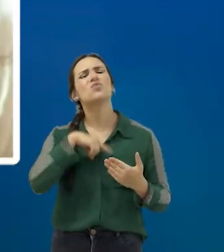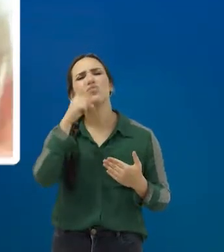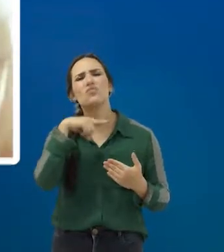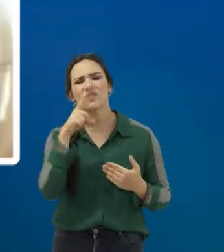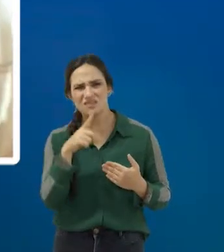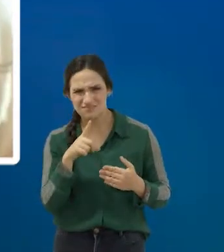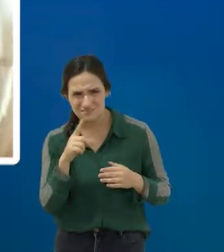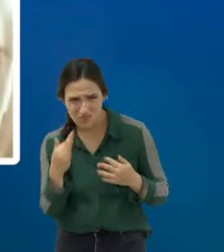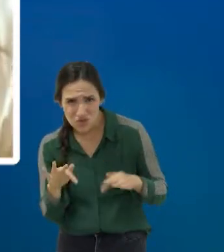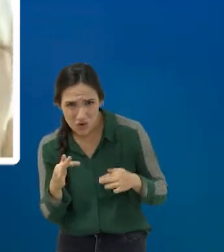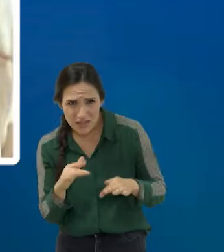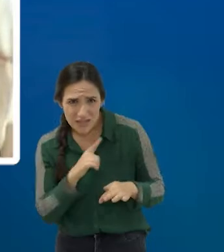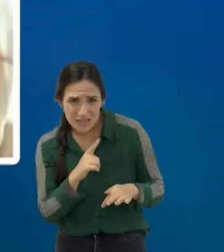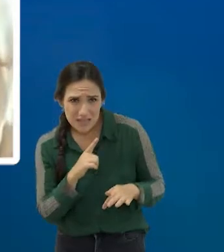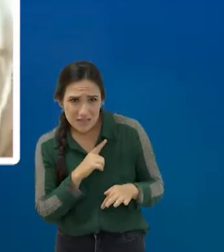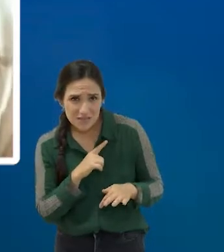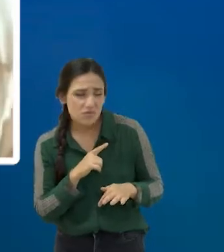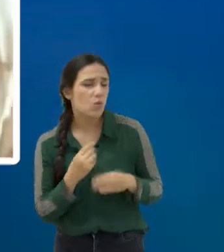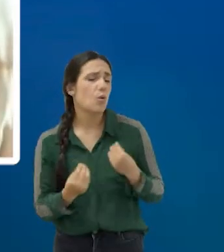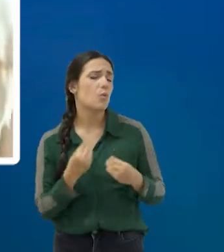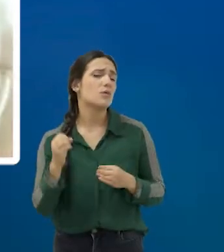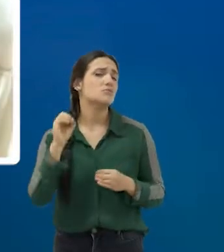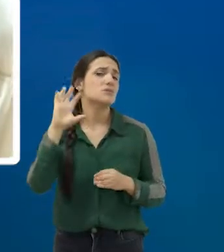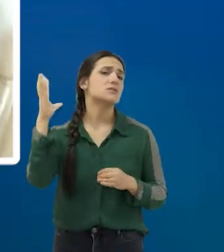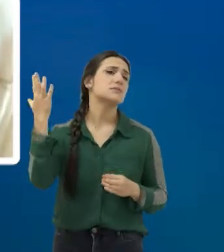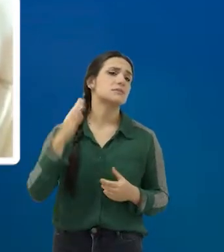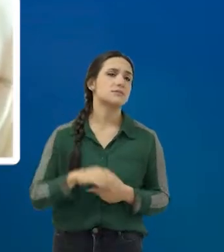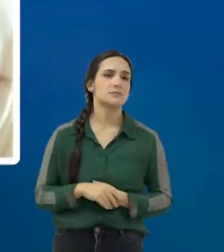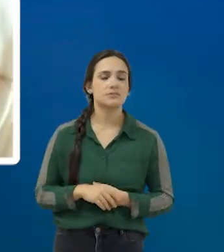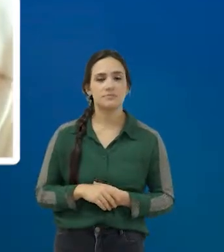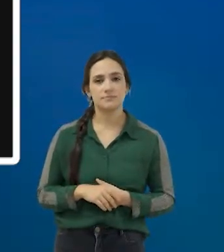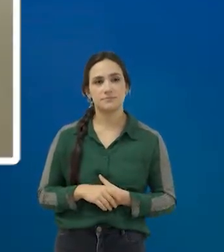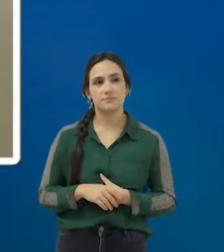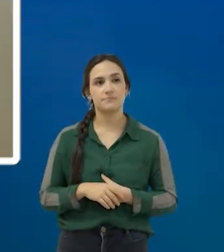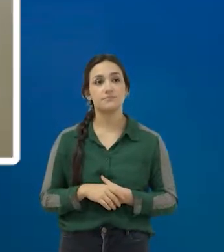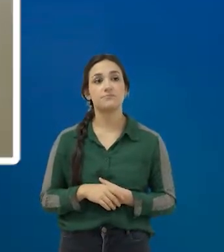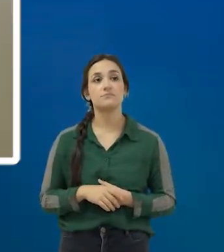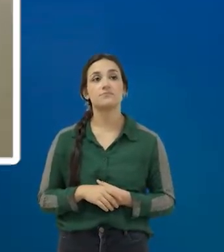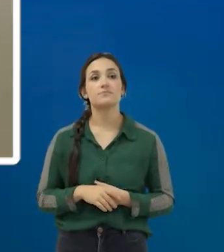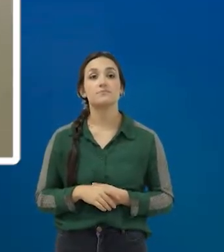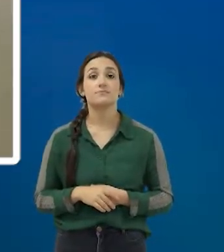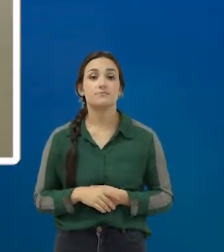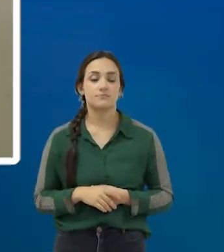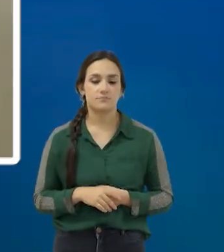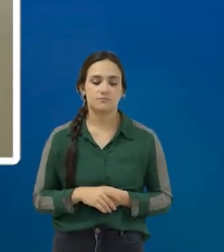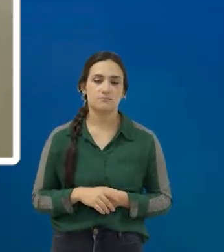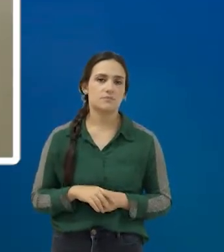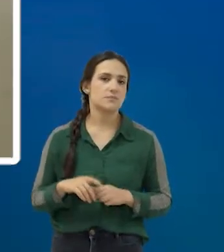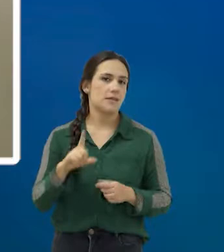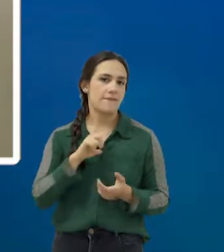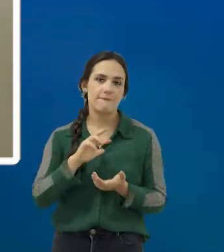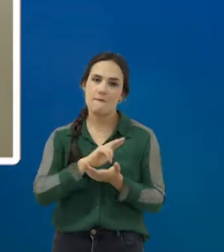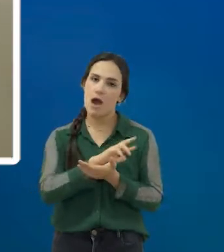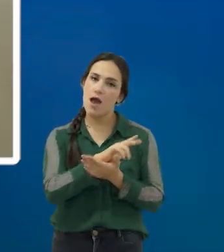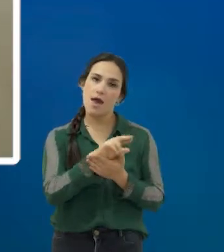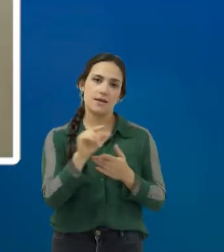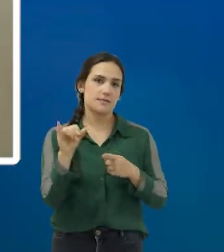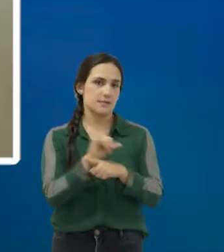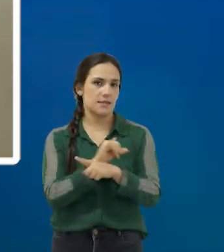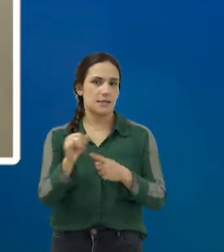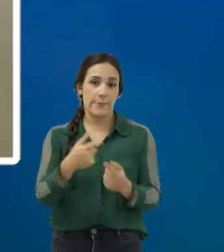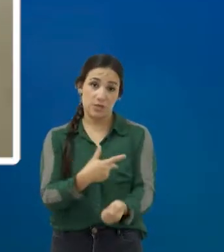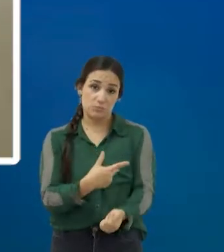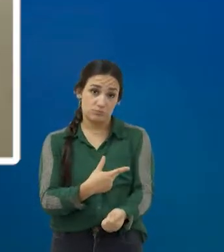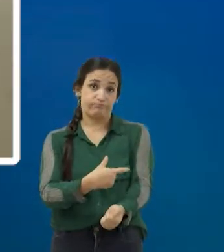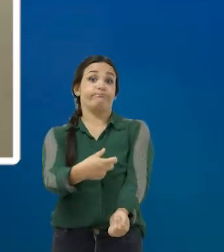Dói esse transplante? Como que funciona na prática? O transplante, ele é feito de várias formas.